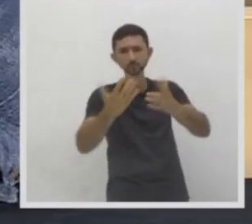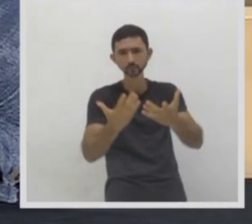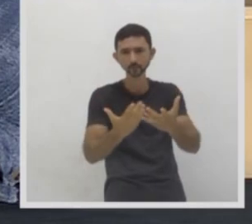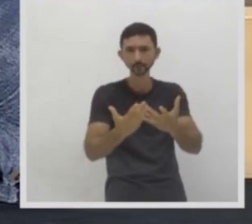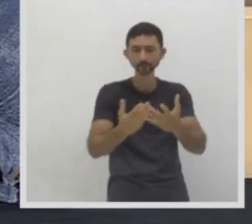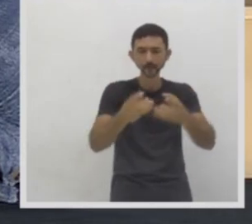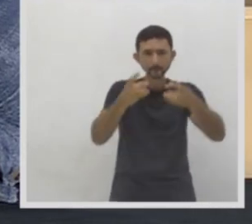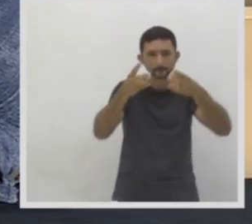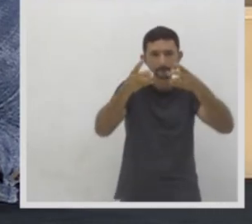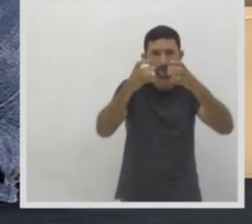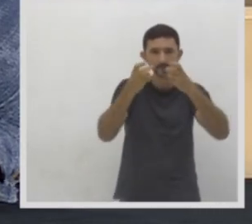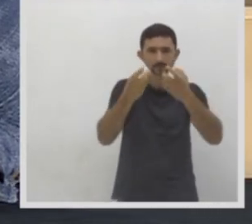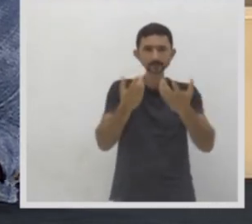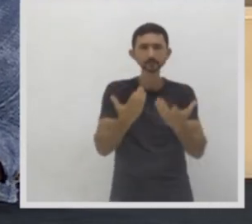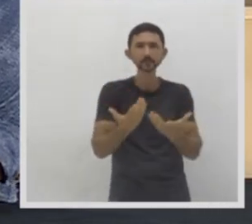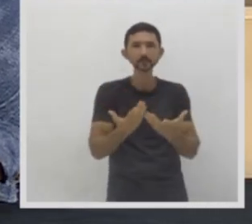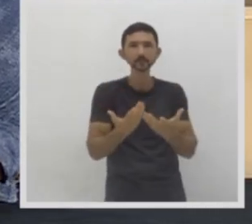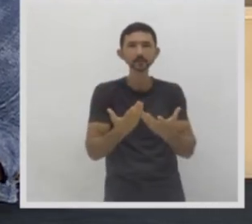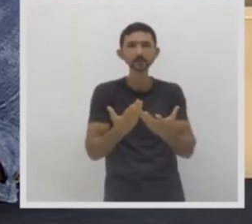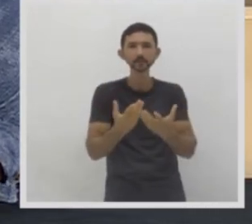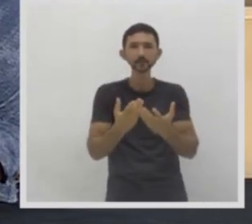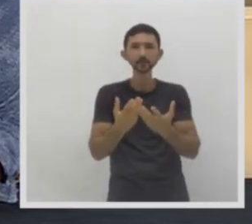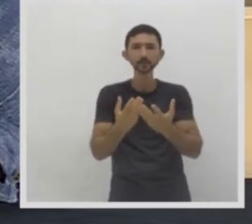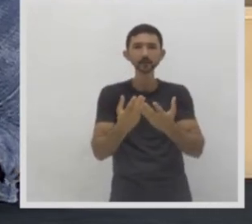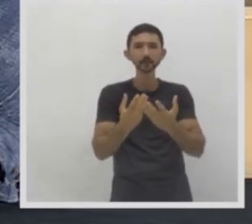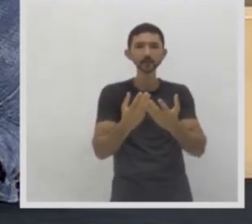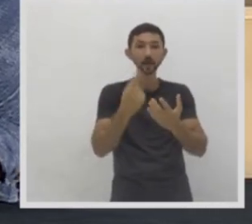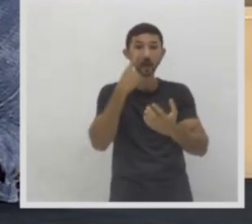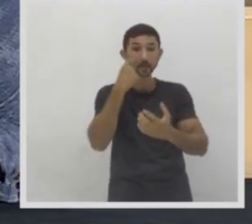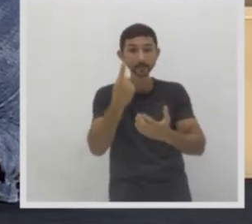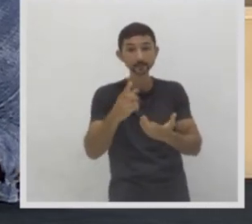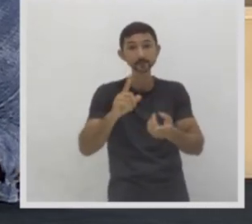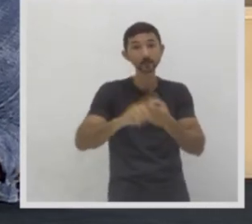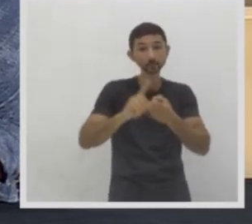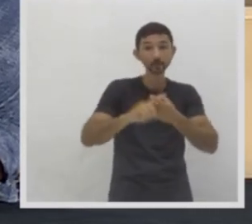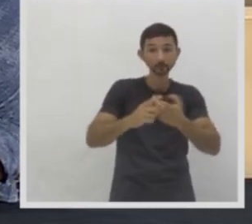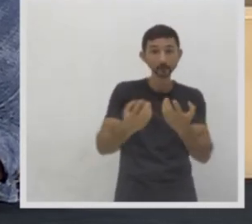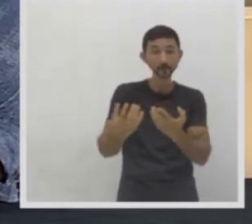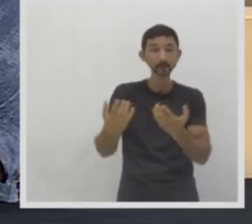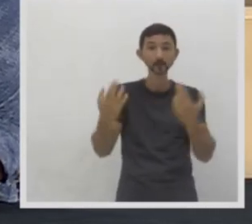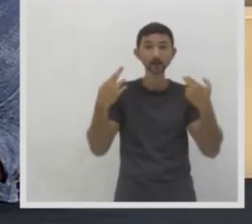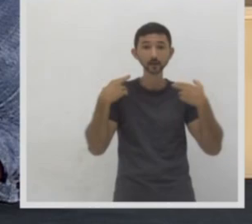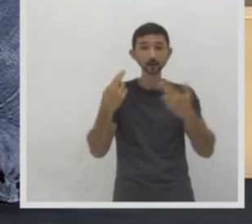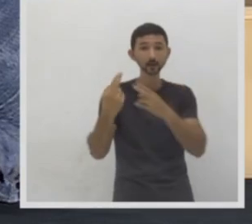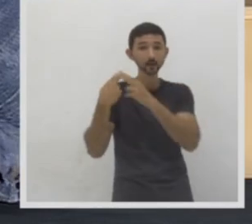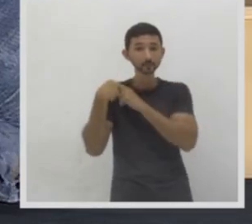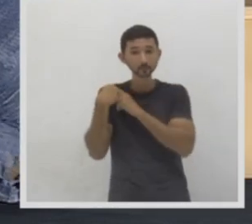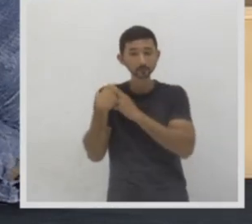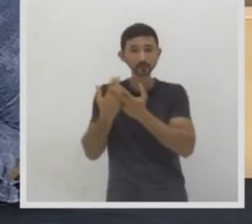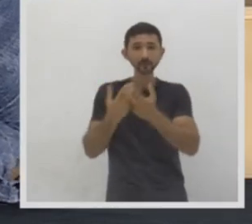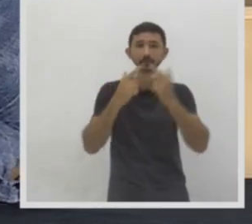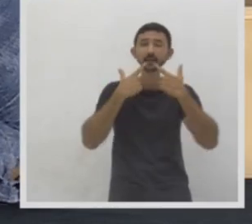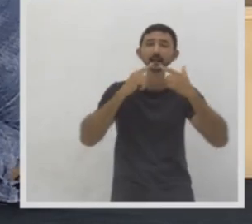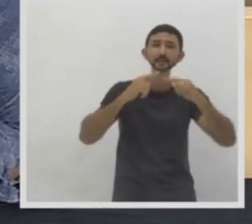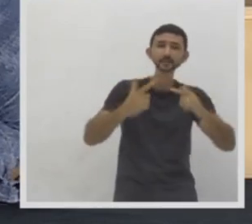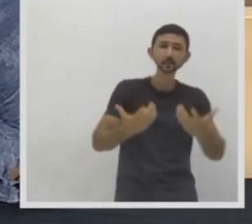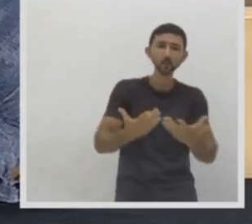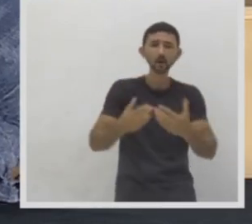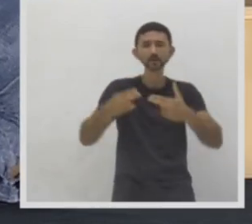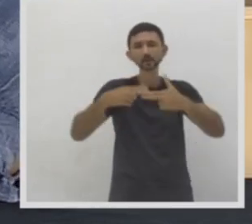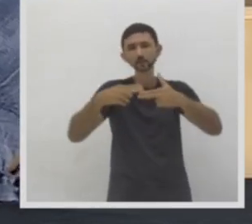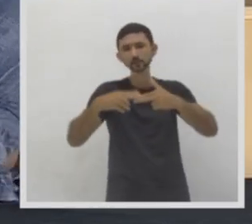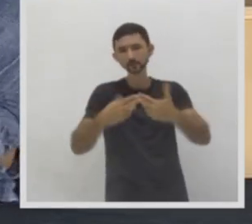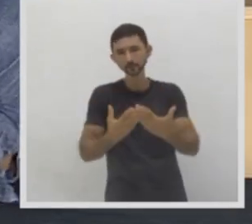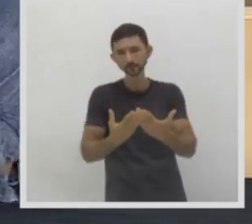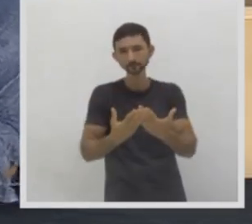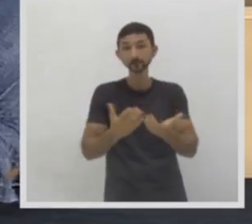vamos perceber o quê? Que essa intencionalidade ela também é responsável por essa linguagem, pela linguagem que é utilizada.